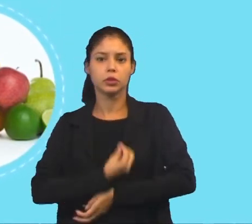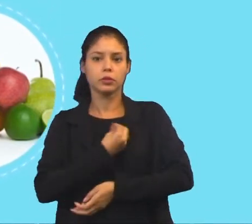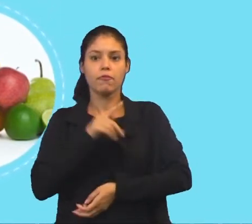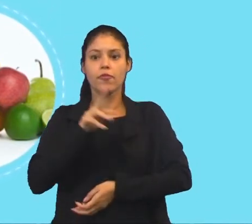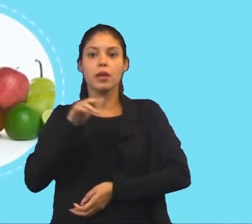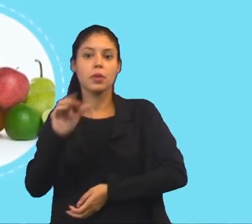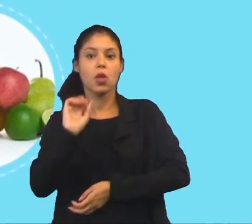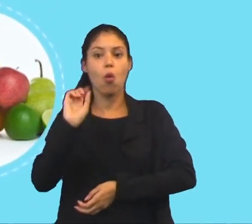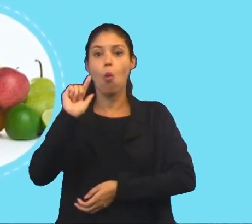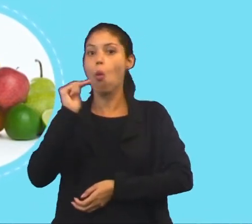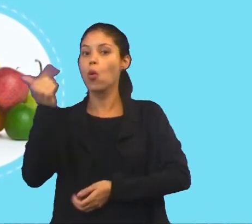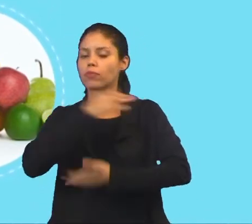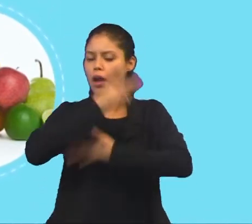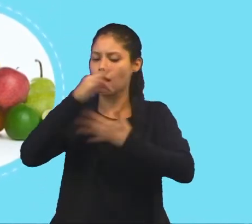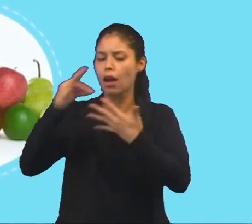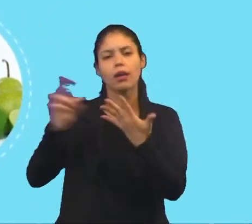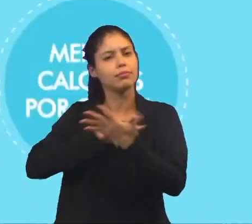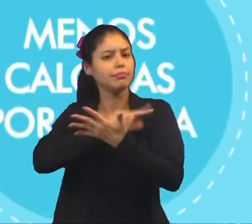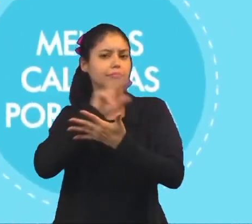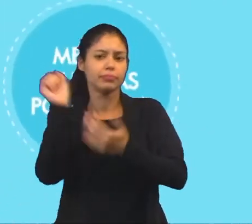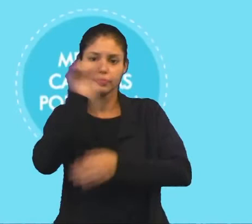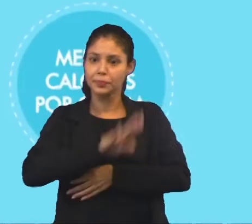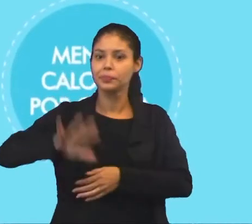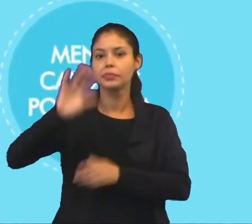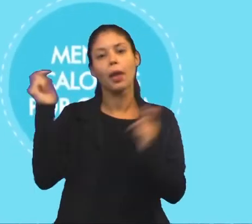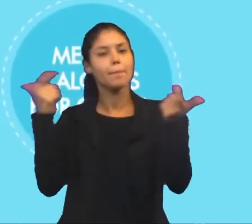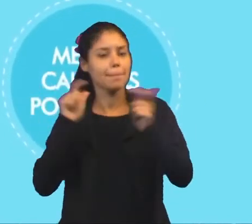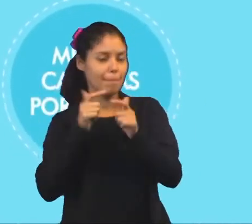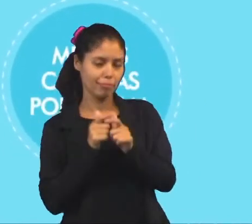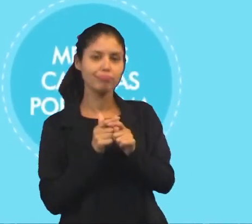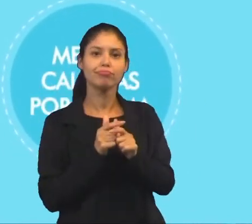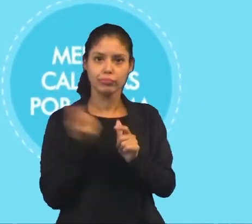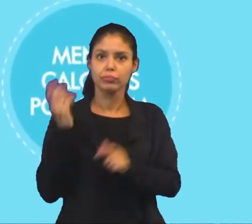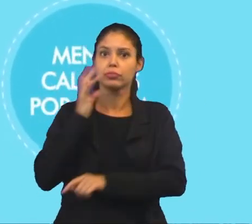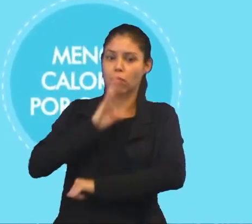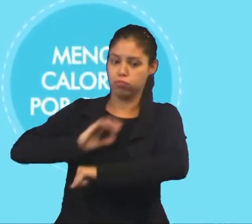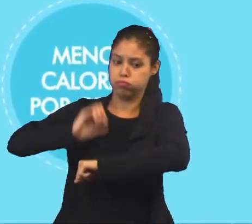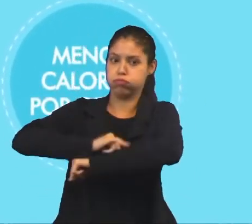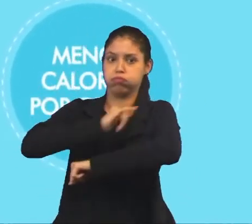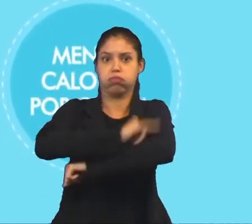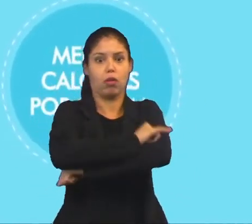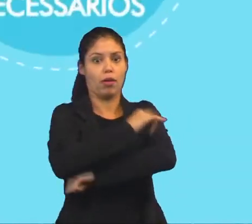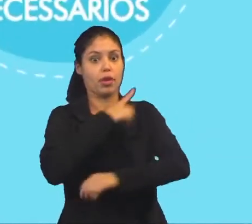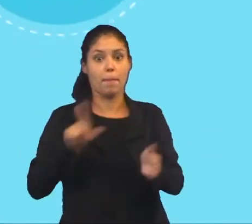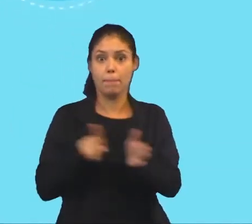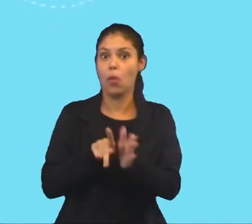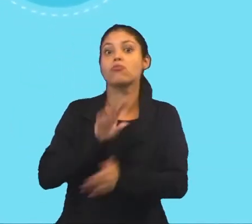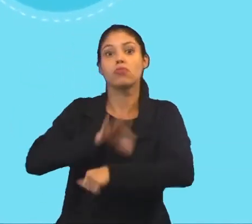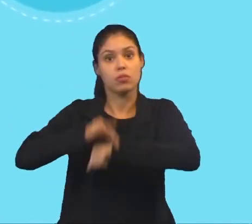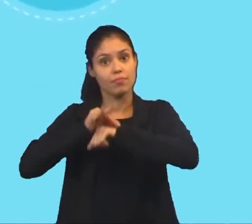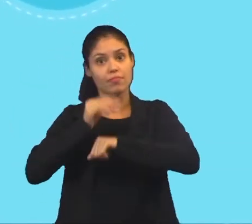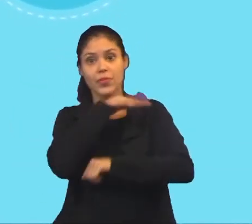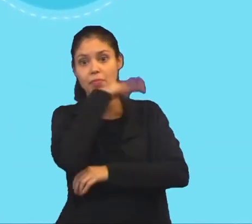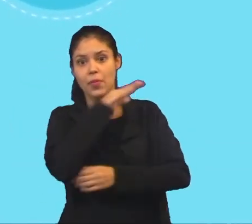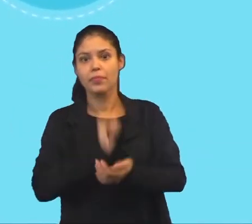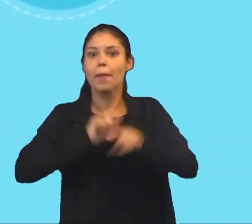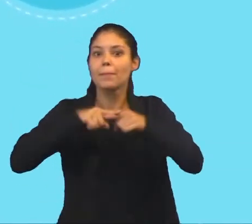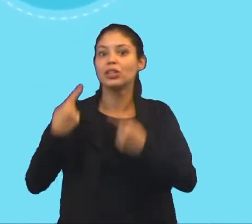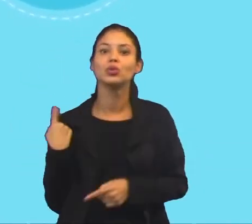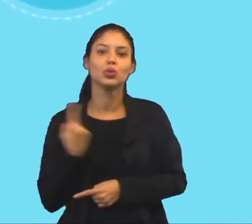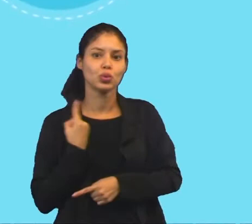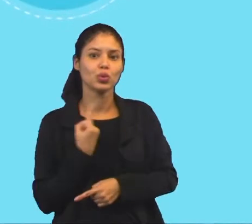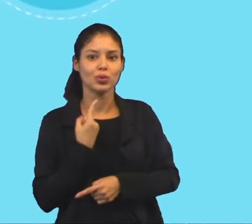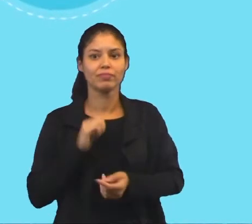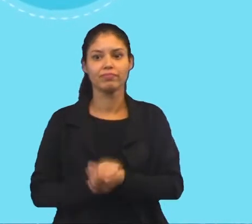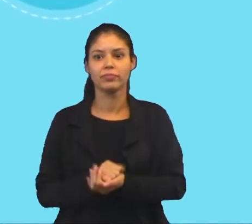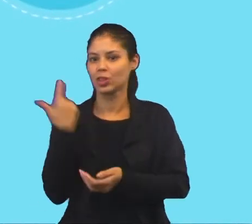vários nutrientes e geralmente têm menos calorias por grama do que os de origem animal. Mas, sozinhos, costumam